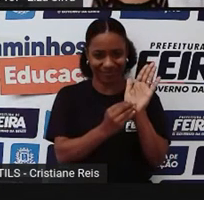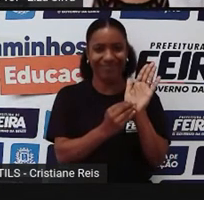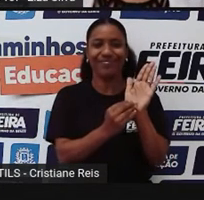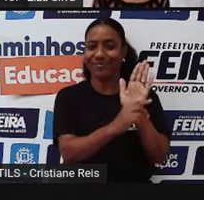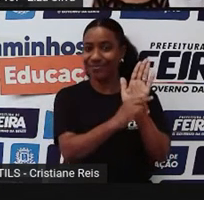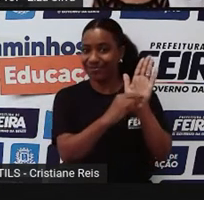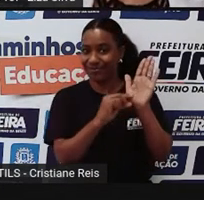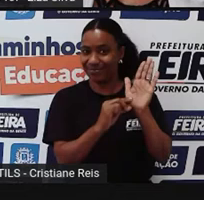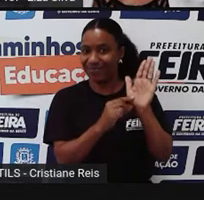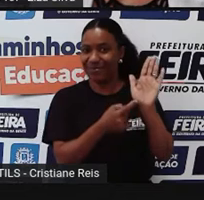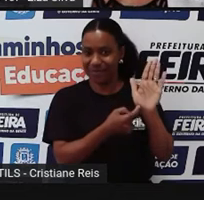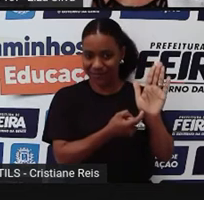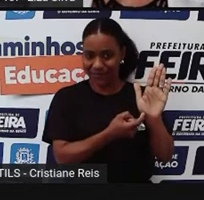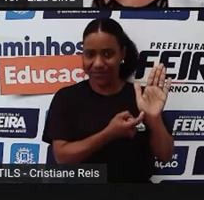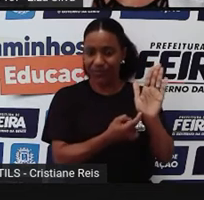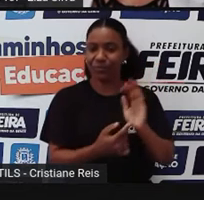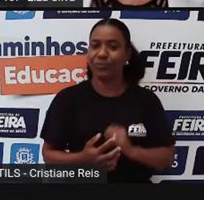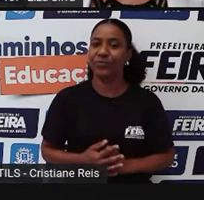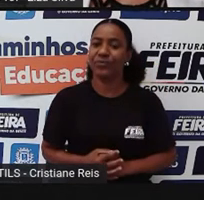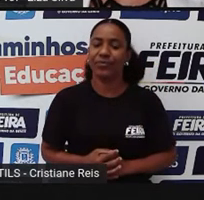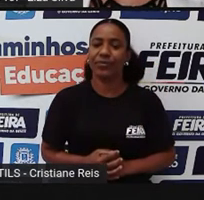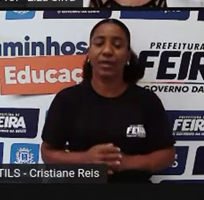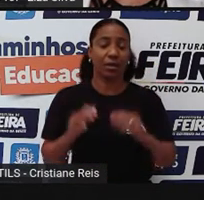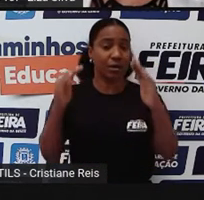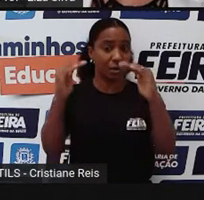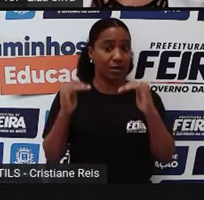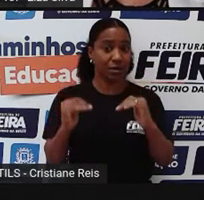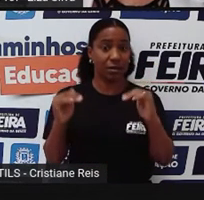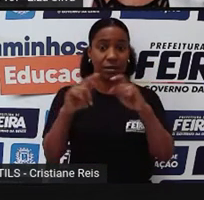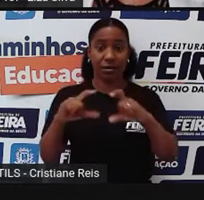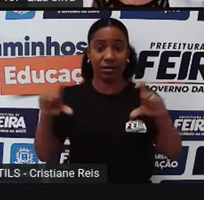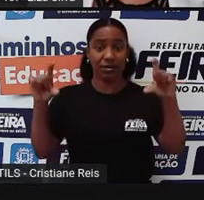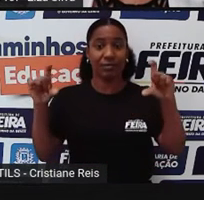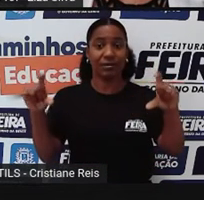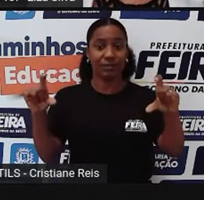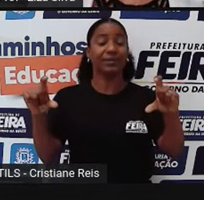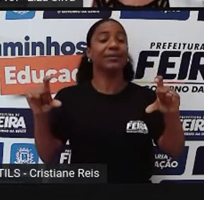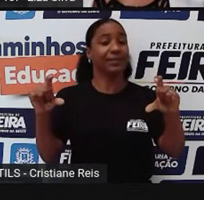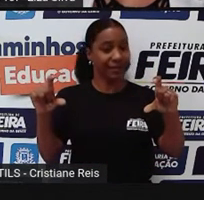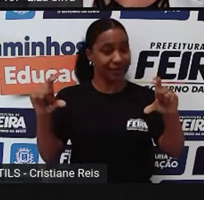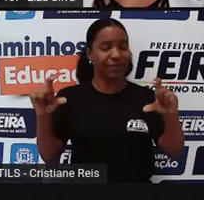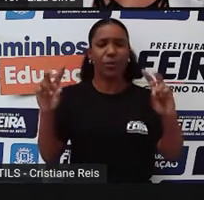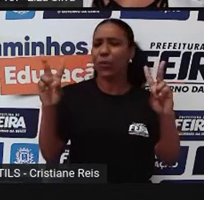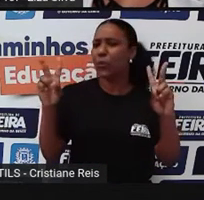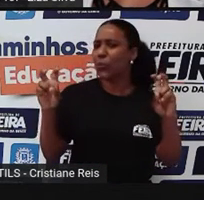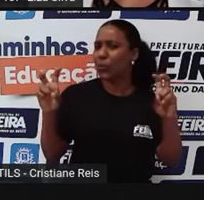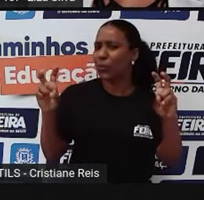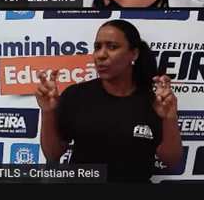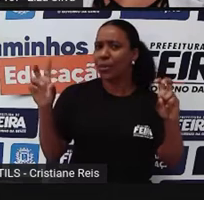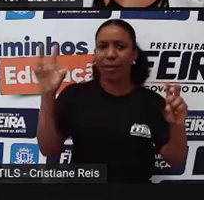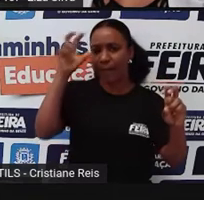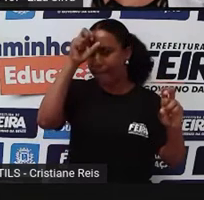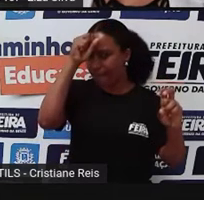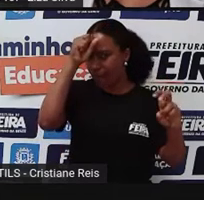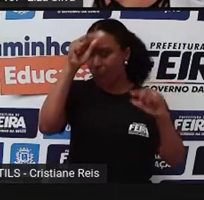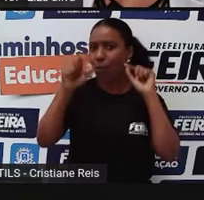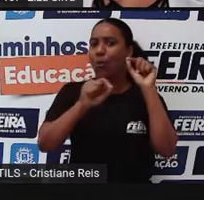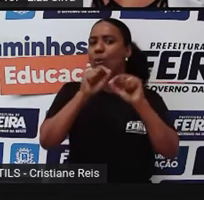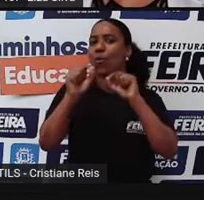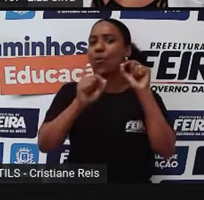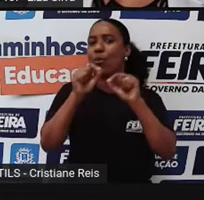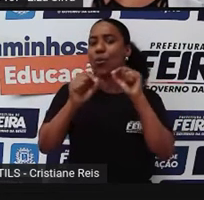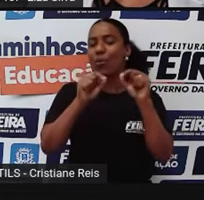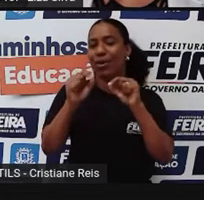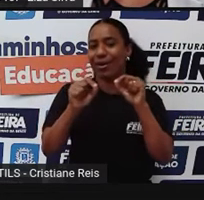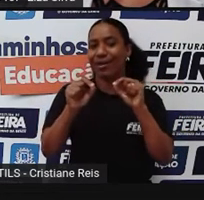professora da Escola onde você estuda abaixo do cabeçalho e vamos especificar o tema o tema o tema